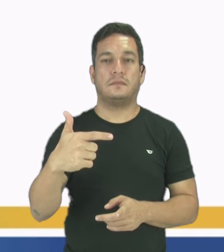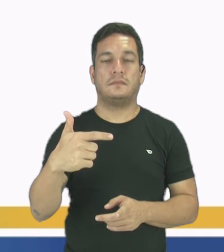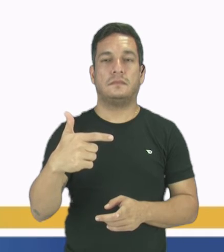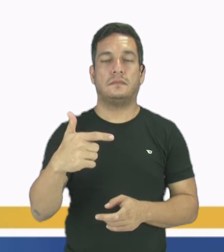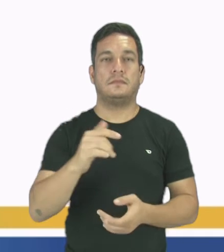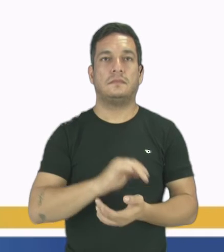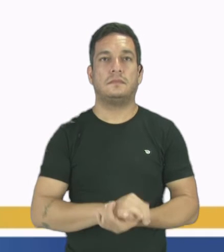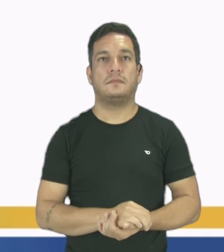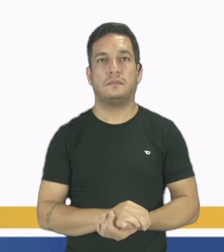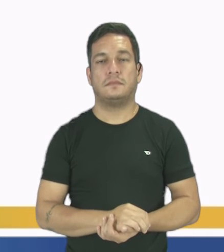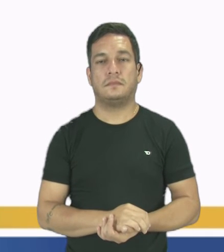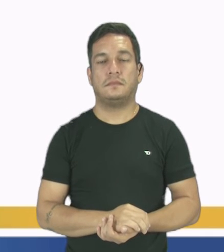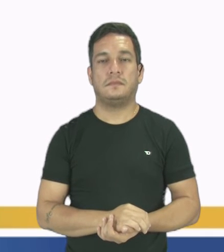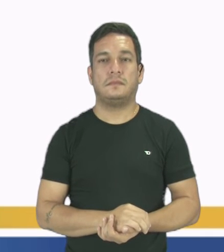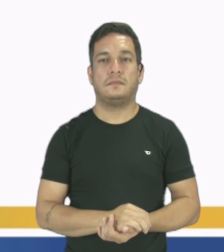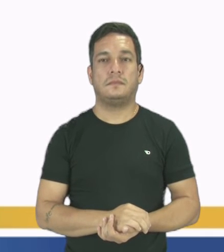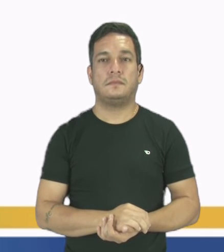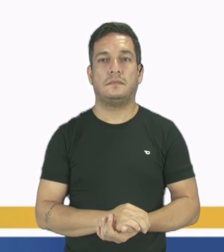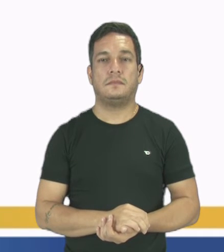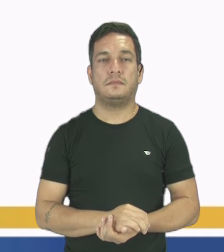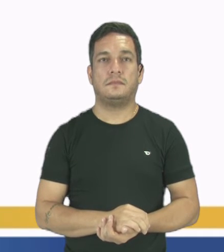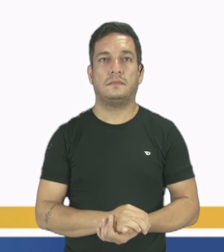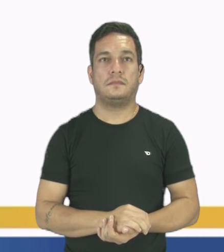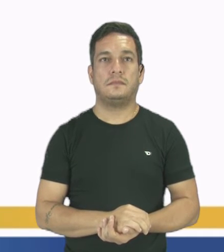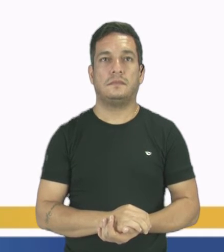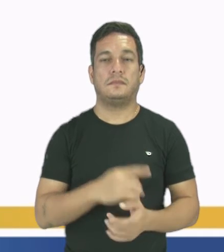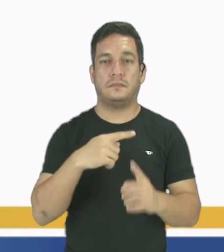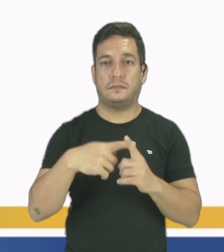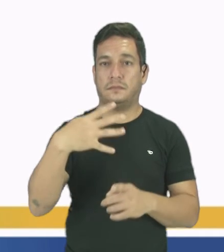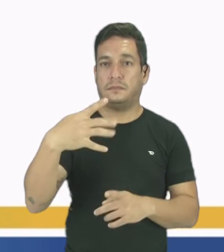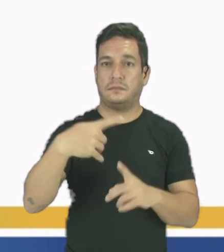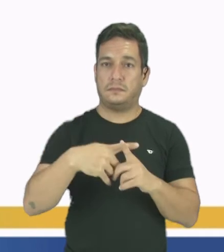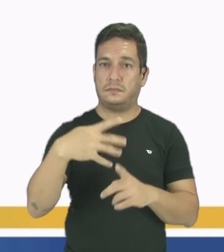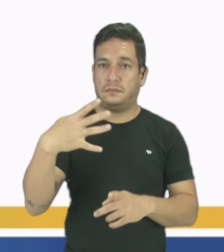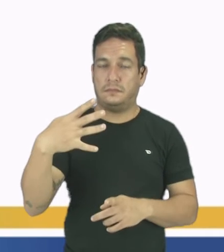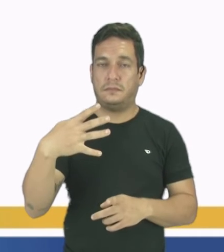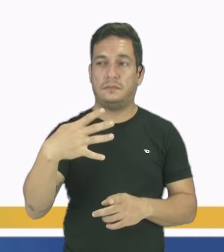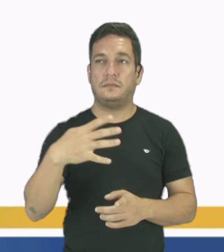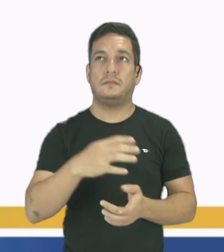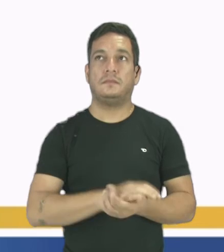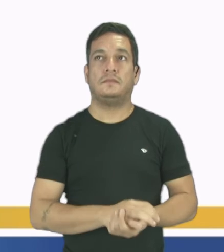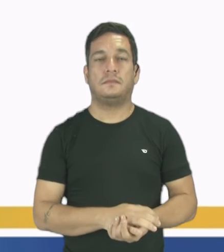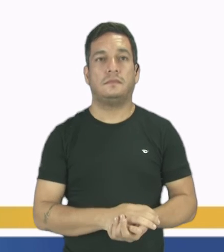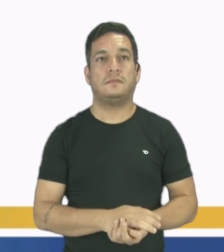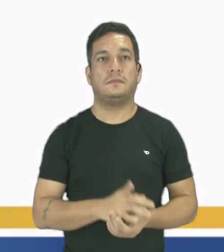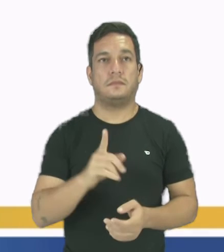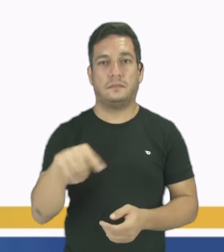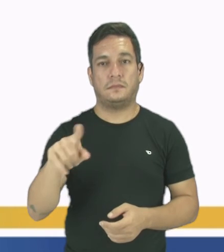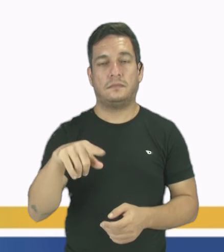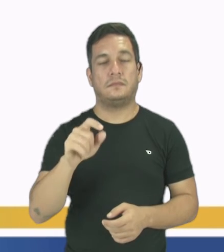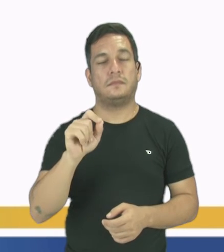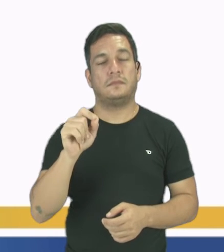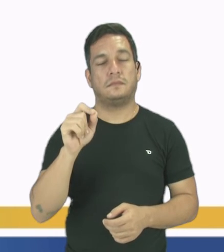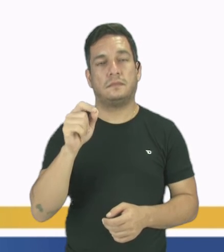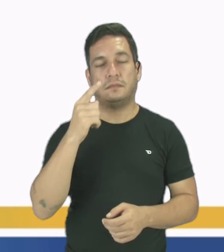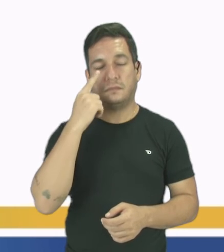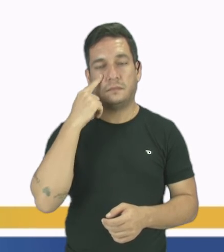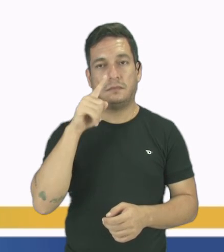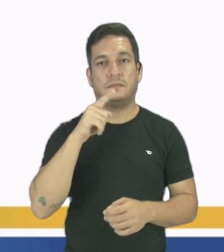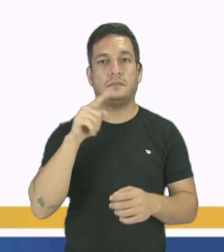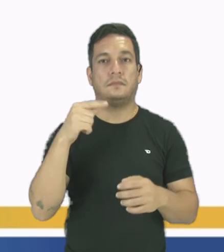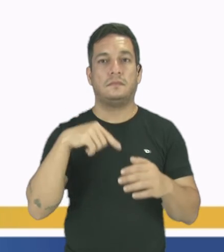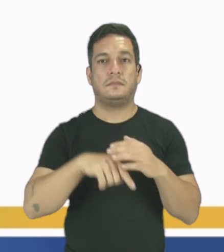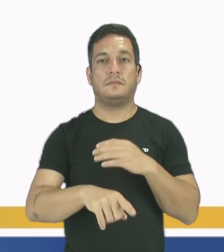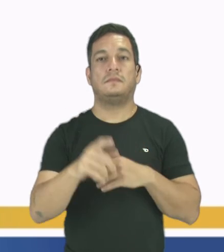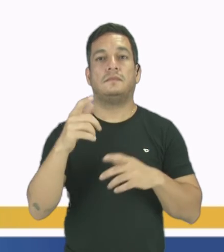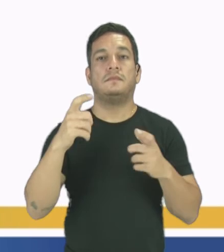trocado, né? Então vai ficar 12 mais 4 e mais 4. E aí vocês dêem uma aprofundada